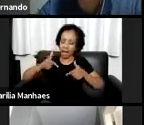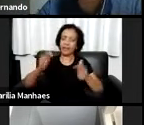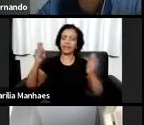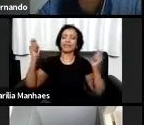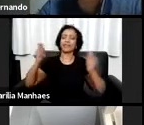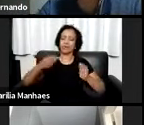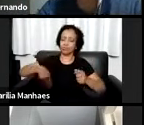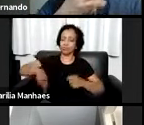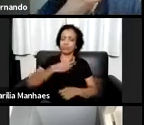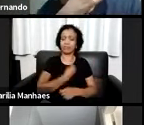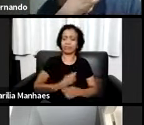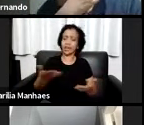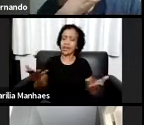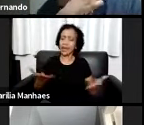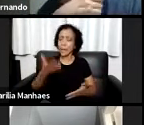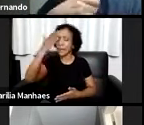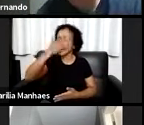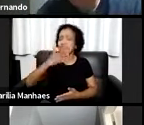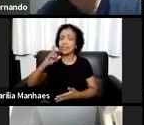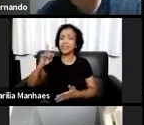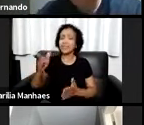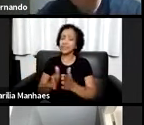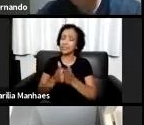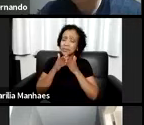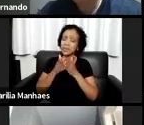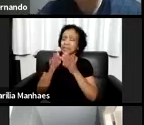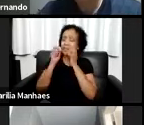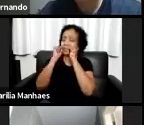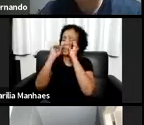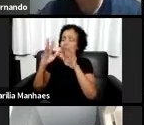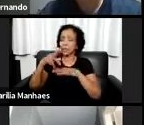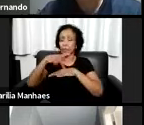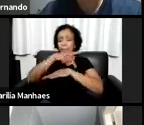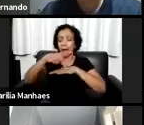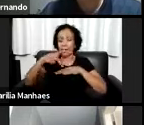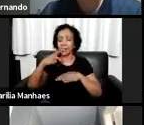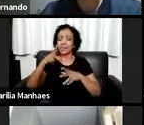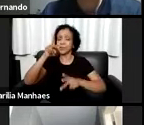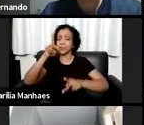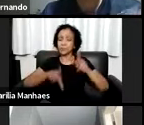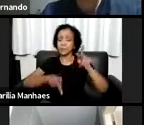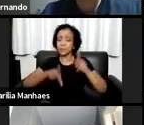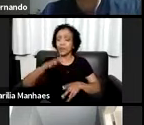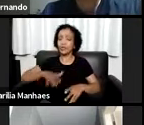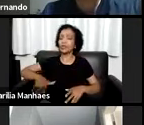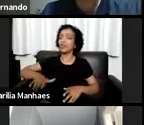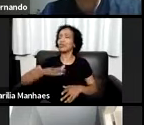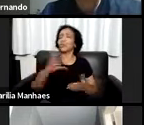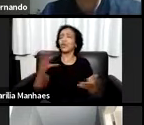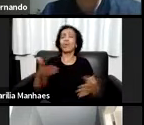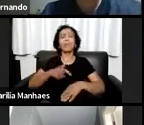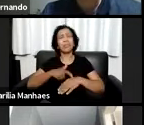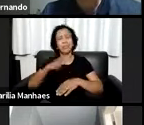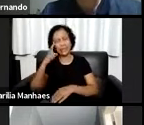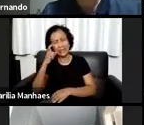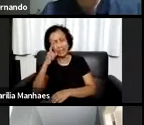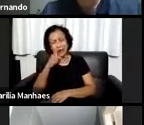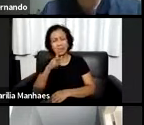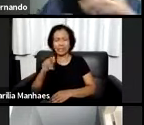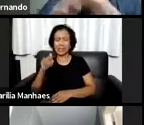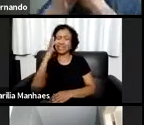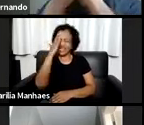do Senhor o nosso país, nossa gente, nosso povo, que diante dessa situação tão difícil, Pai,